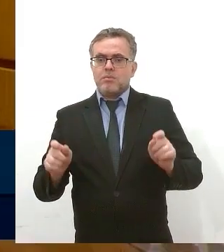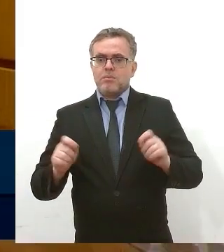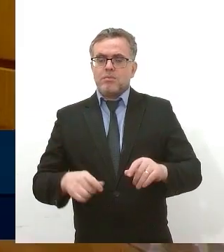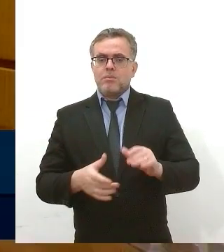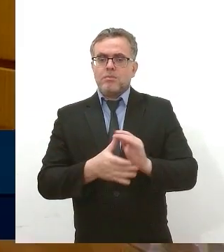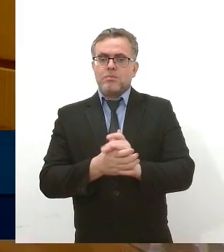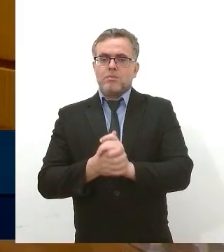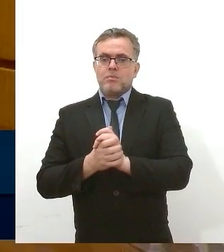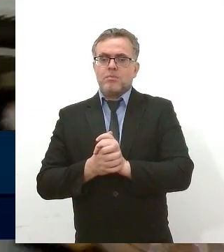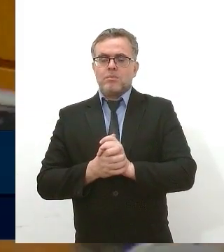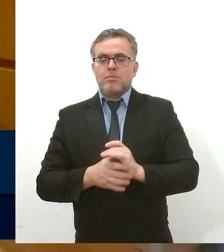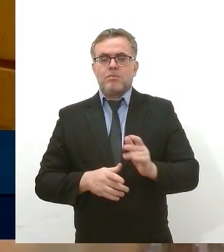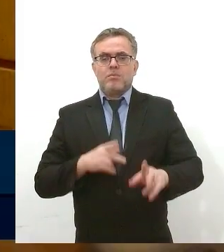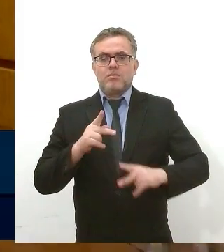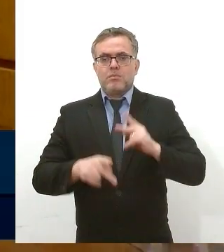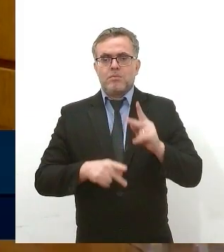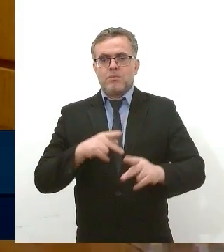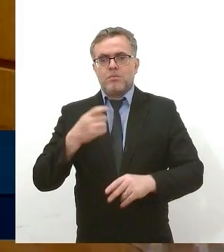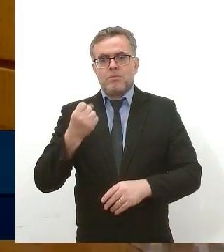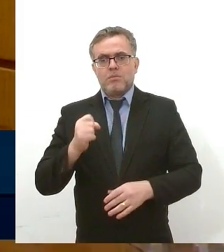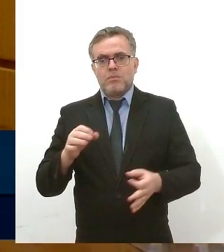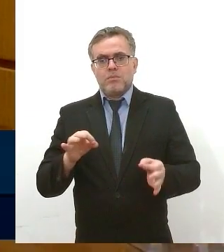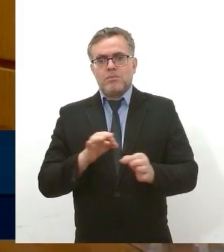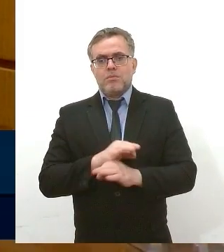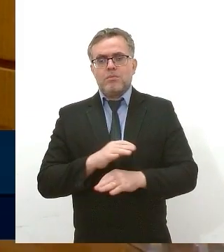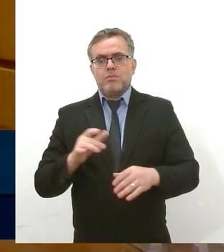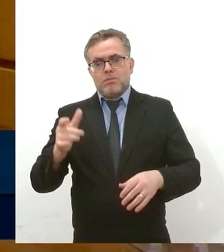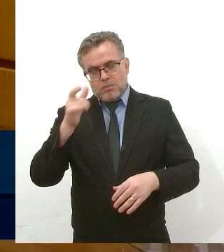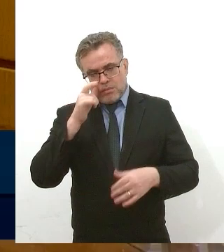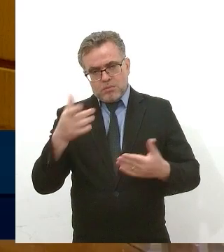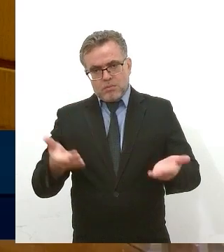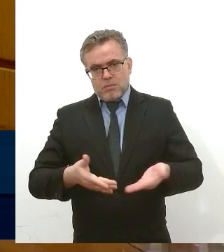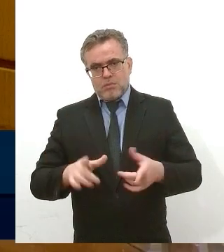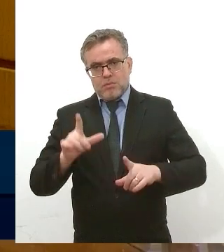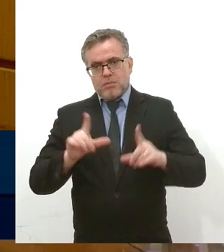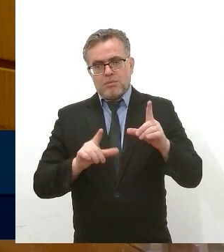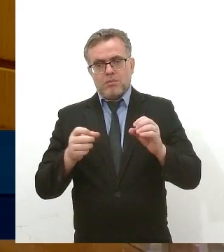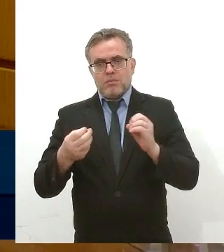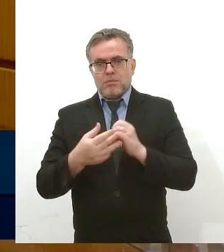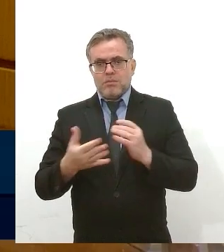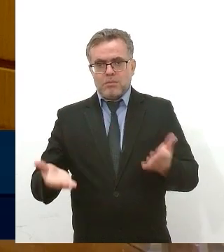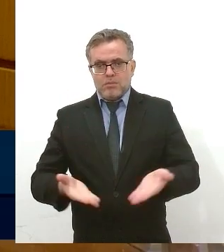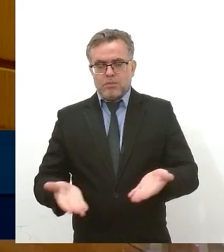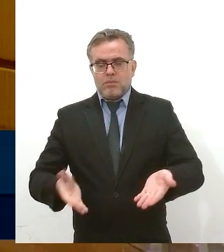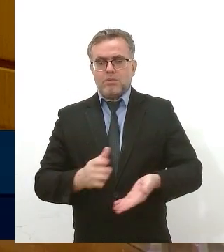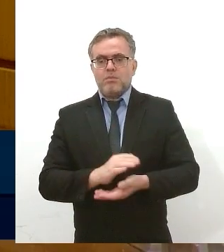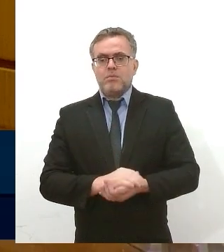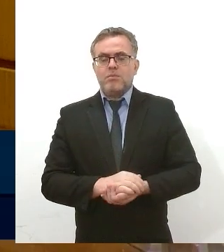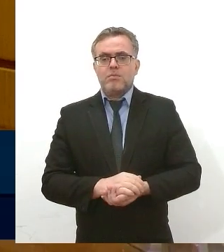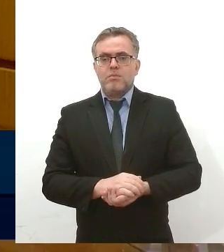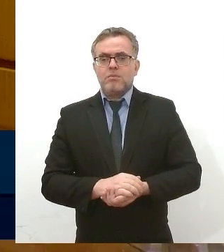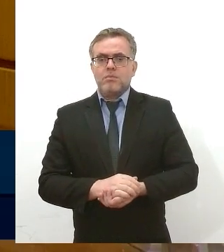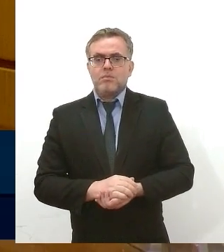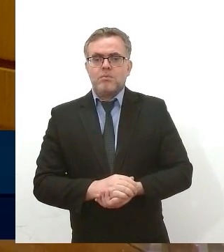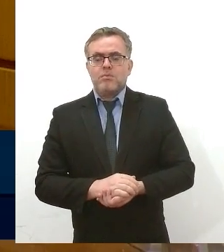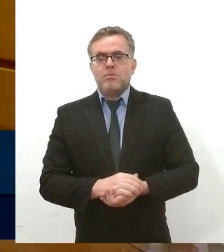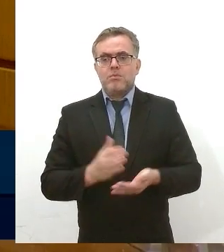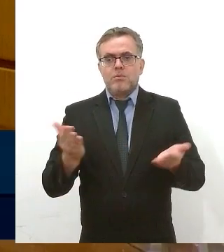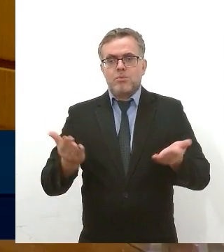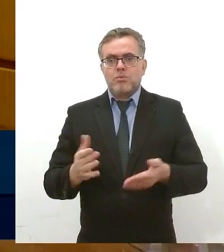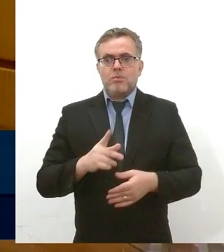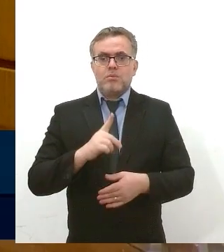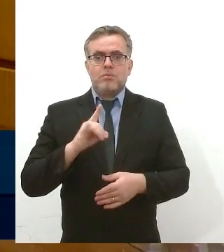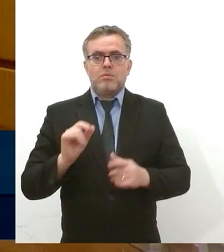sergipanos que nos acompanham pela TV Alese nesse momento. Nesse dia, hoje,